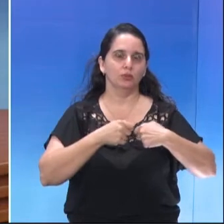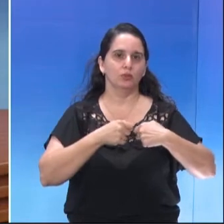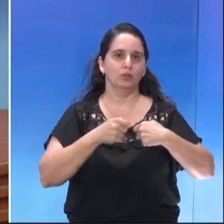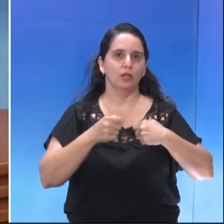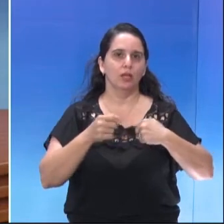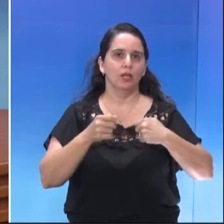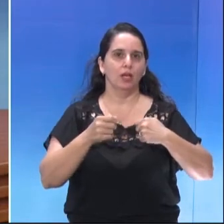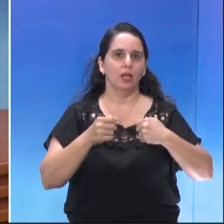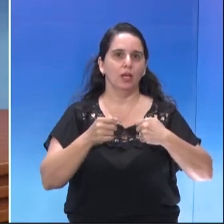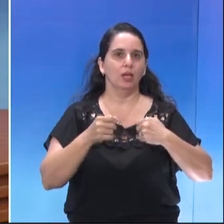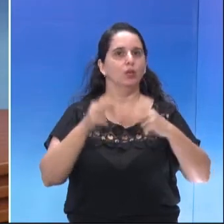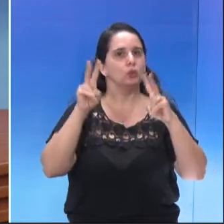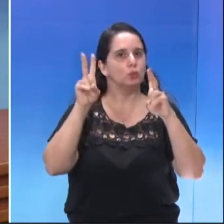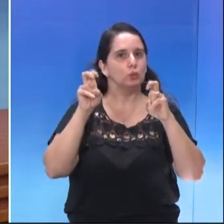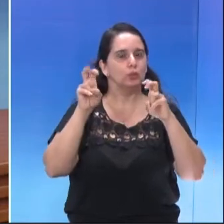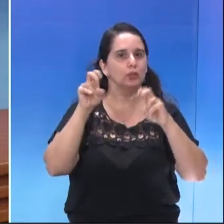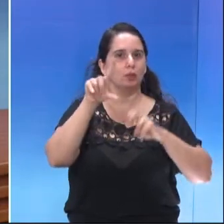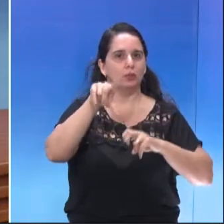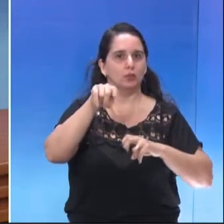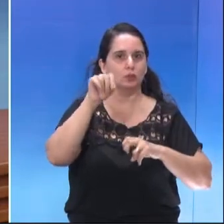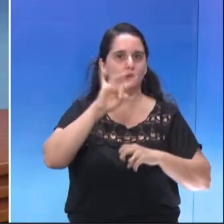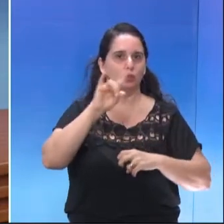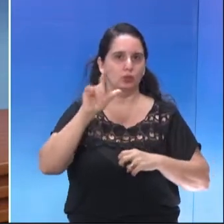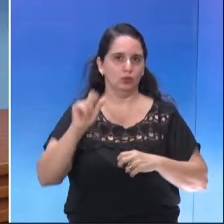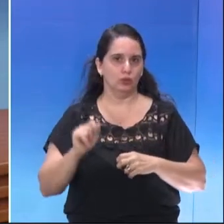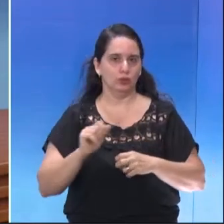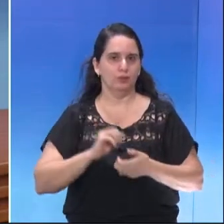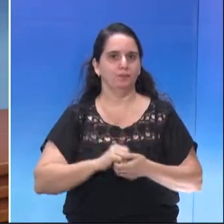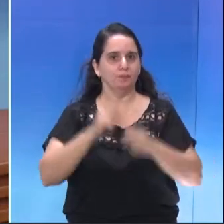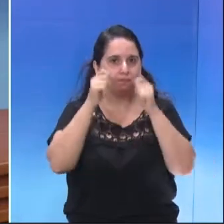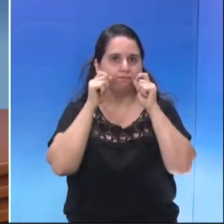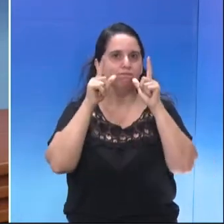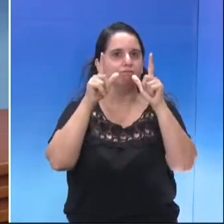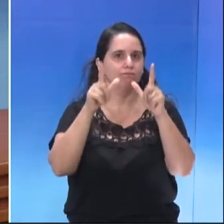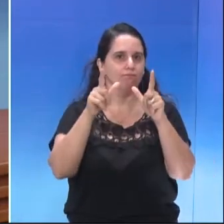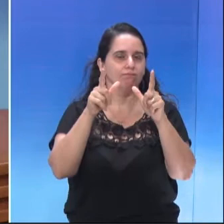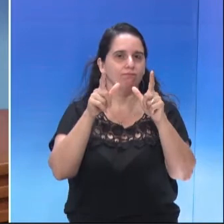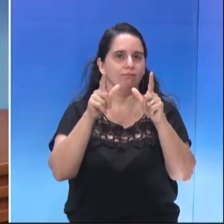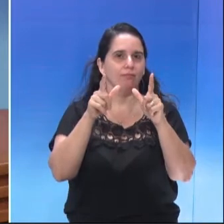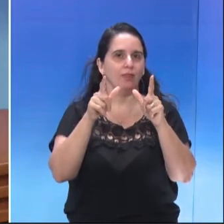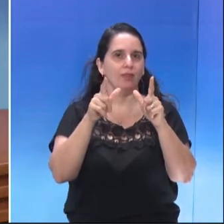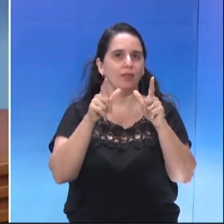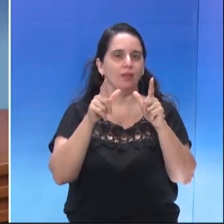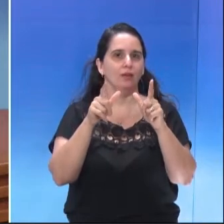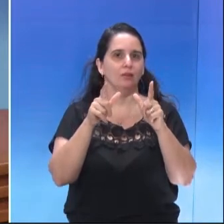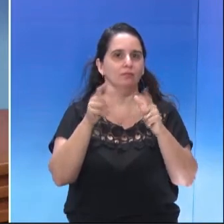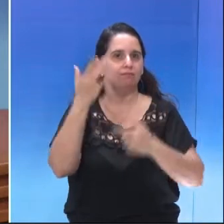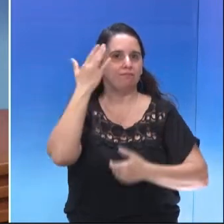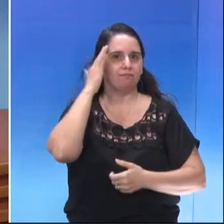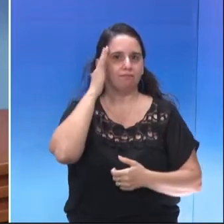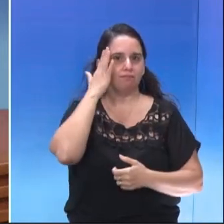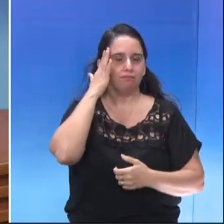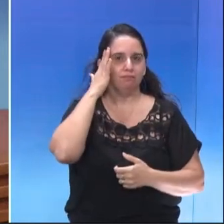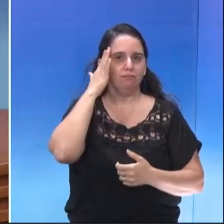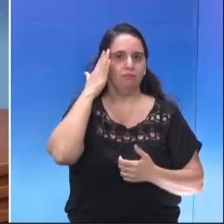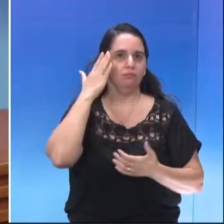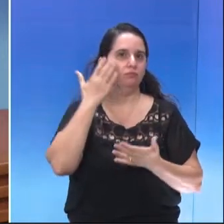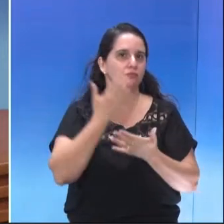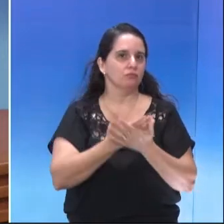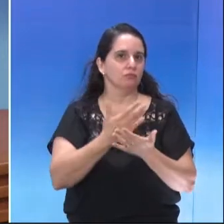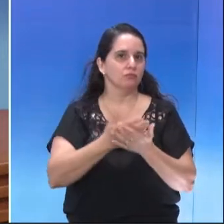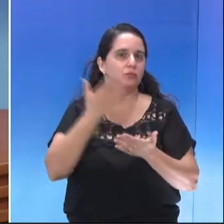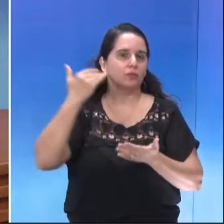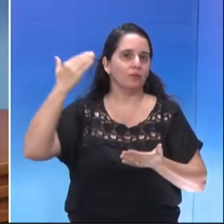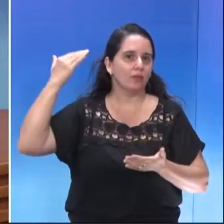for demandada, que for escolhida no dia. Então, atenção para esse entendimento, porque durante os nossos encontros